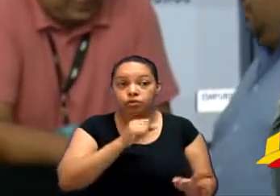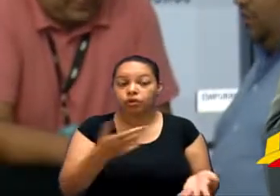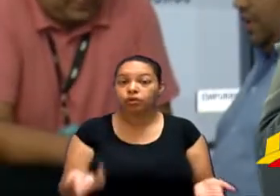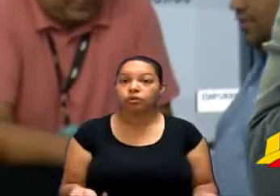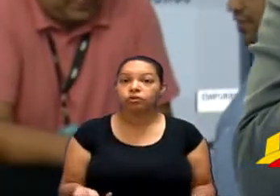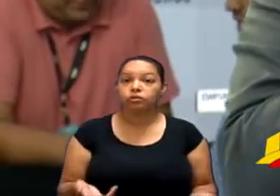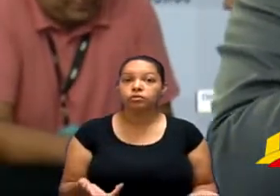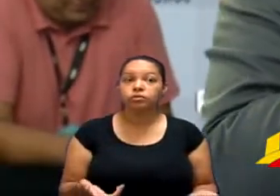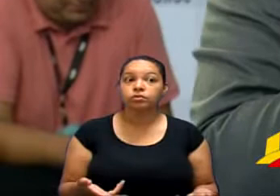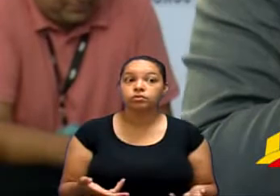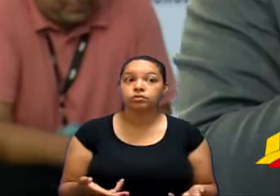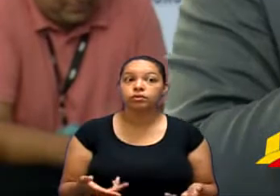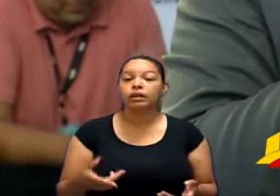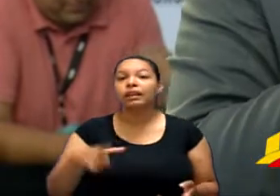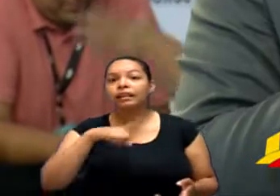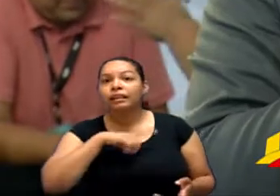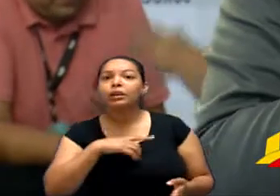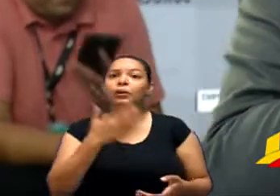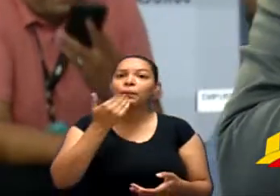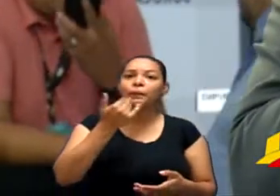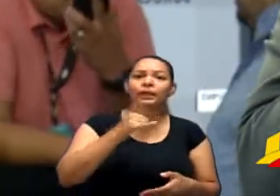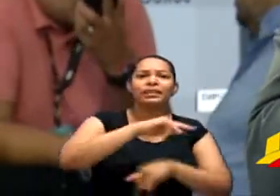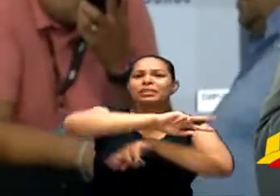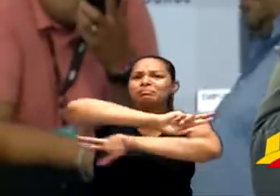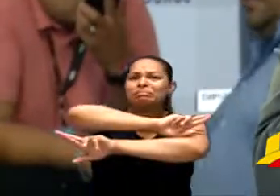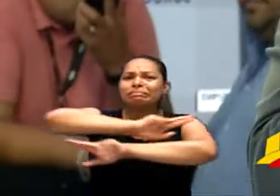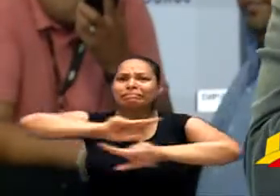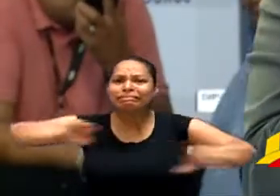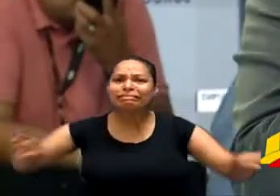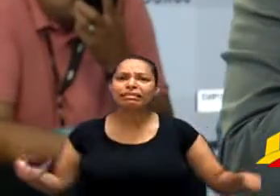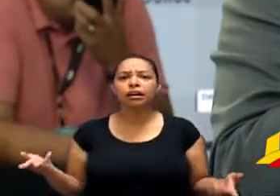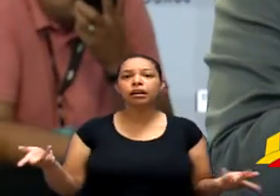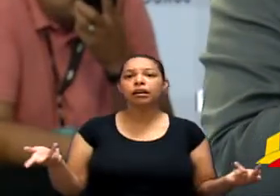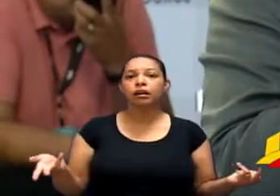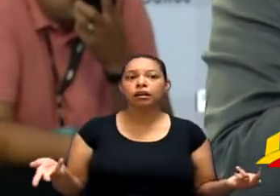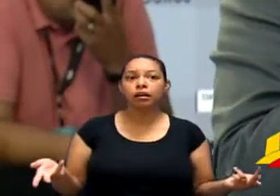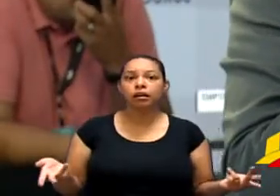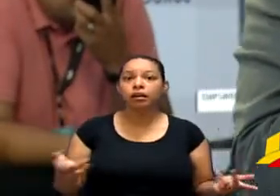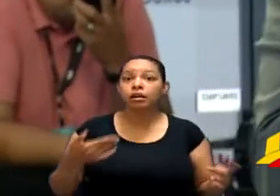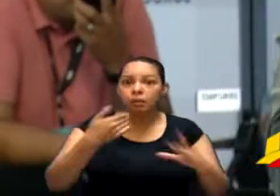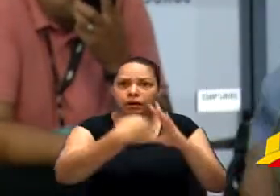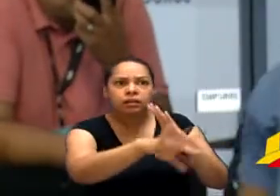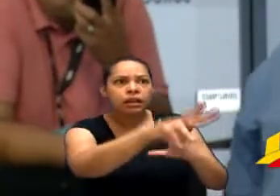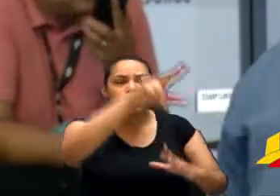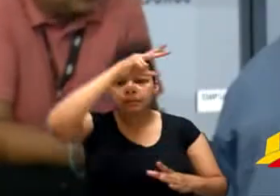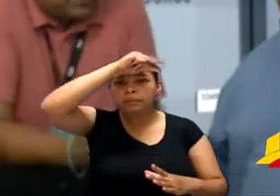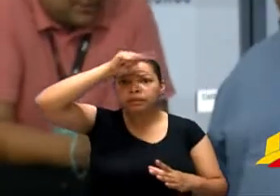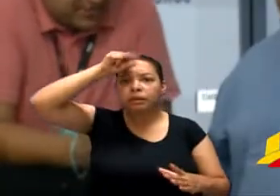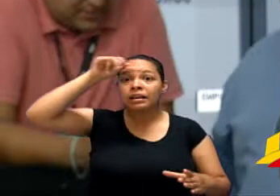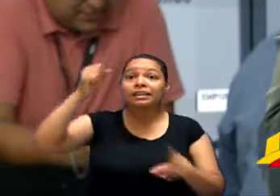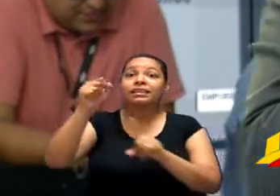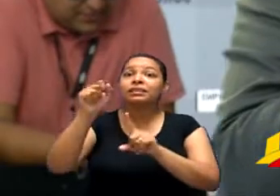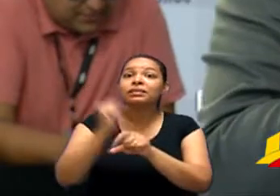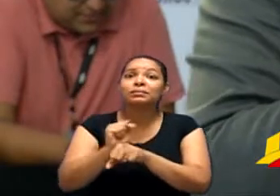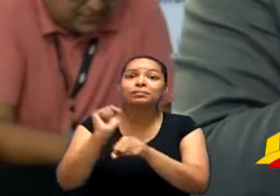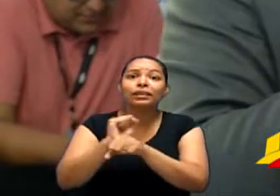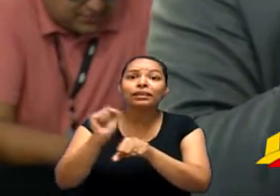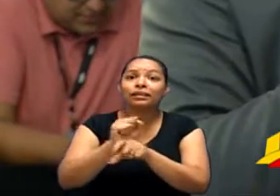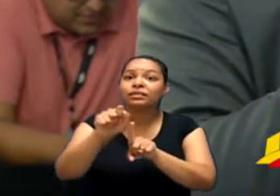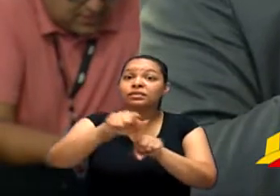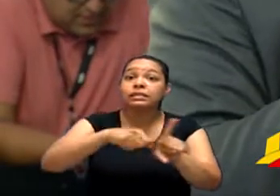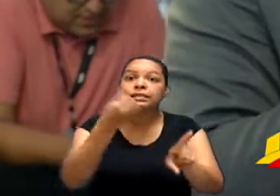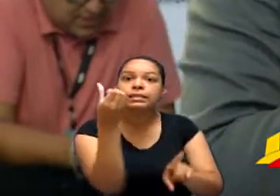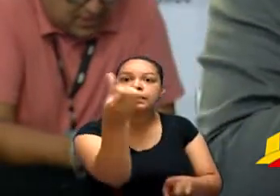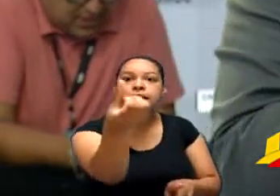capacitadas tem almoço tem jogo de dama e tem outra cidades Aí eu mandei para o prefeito vai 6 meses eu mandei para as